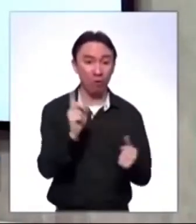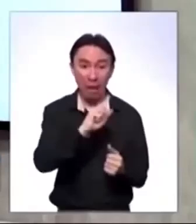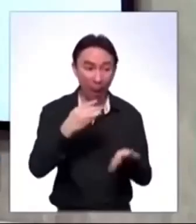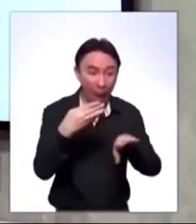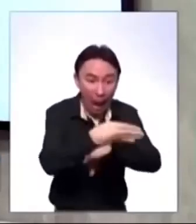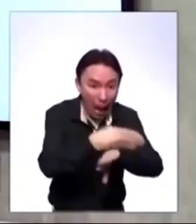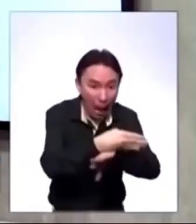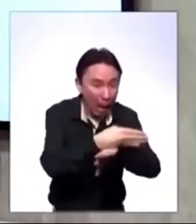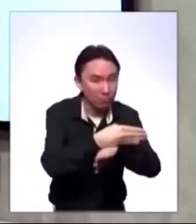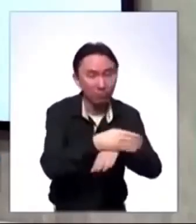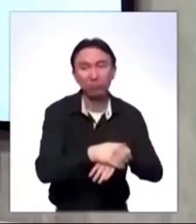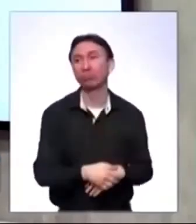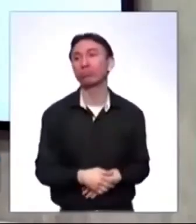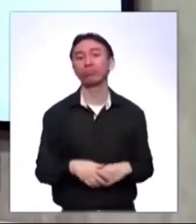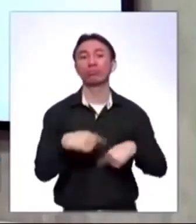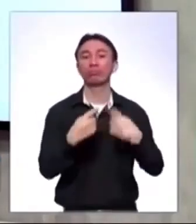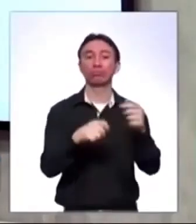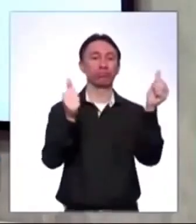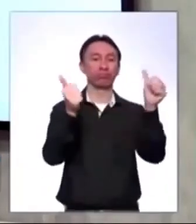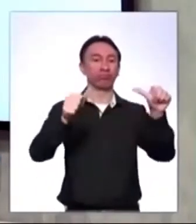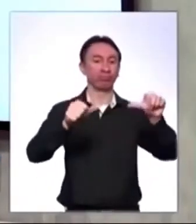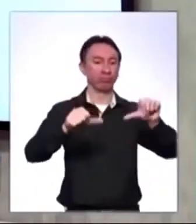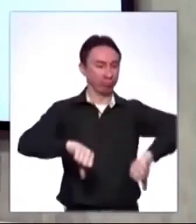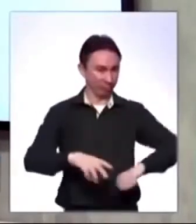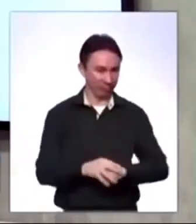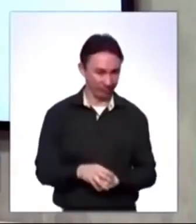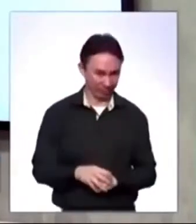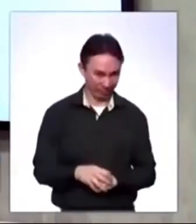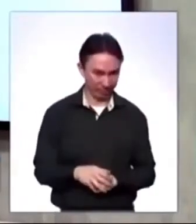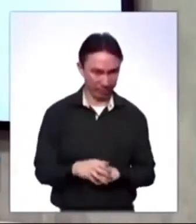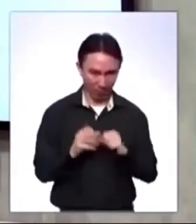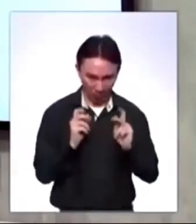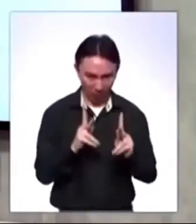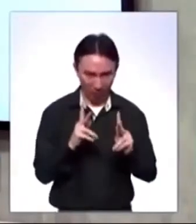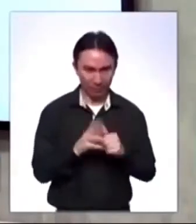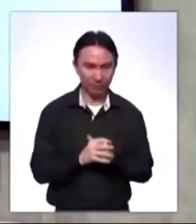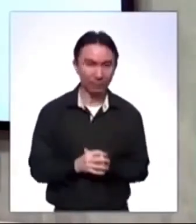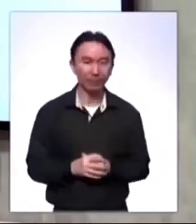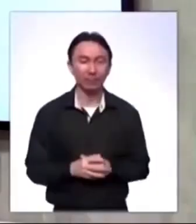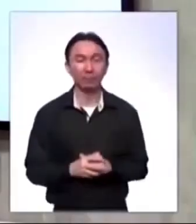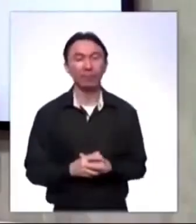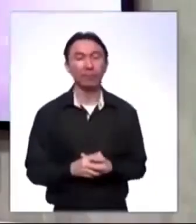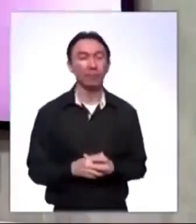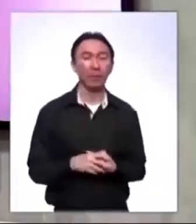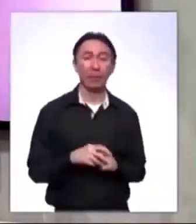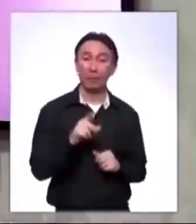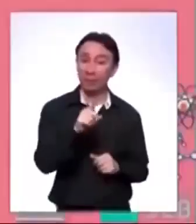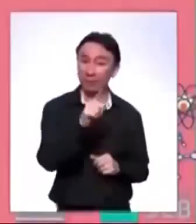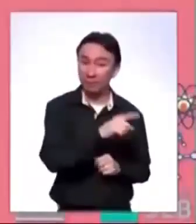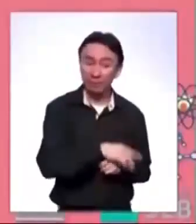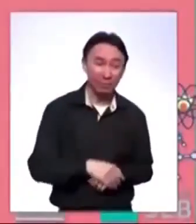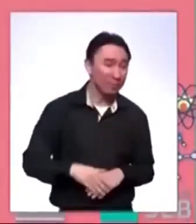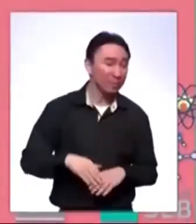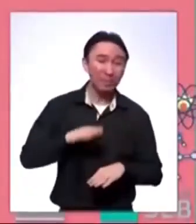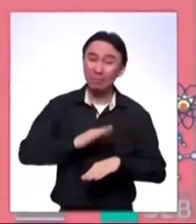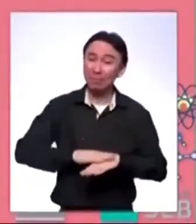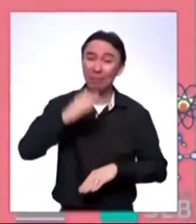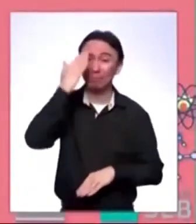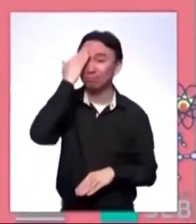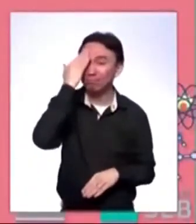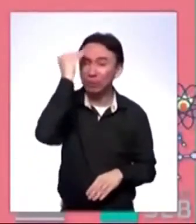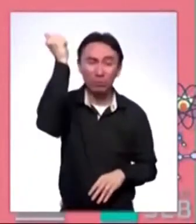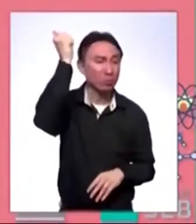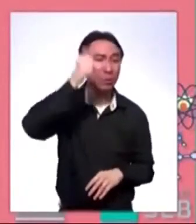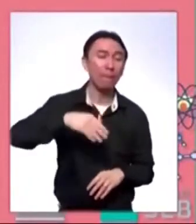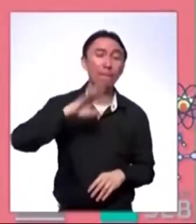autor do século XIX, é ele que criou o público para o teatro brasileiro. Tá certo? Mas o grande nome do teatro brasileiro, quem vai ser? Quem